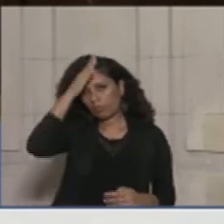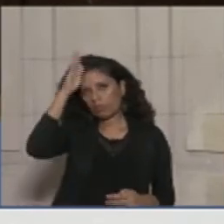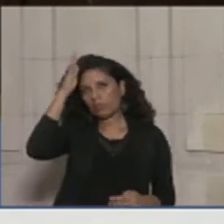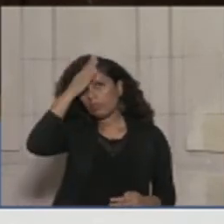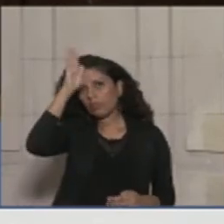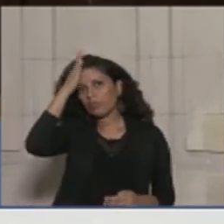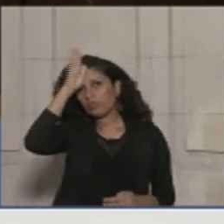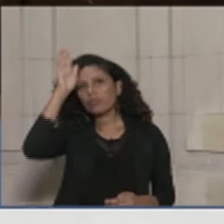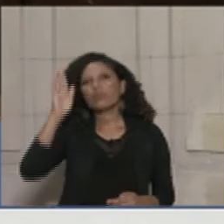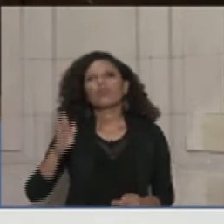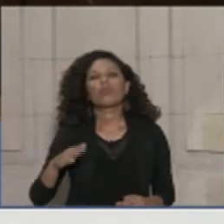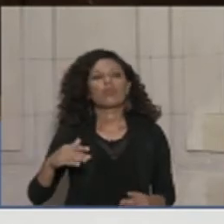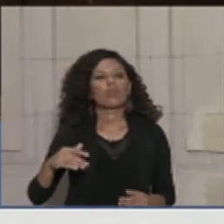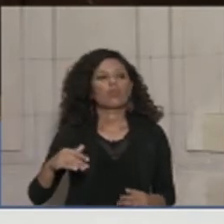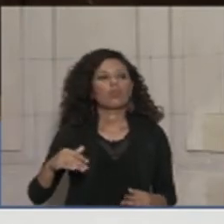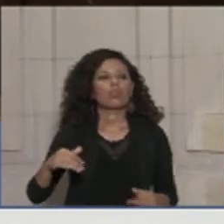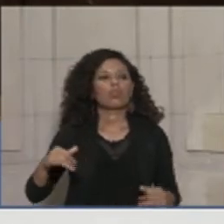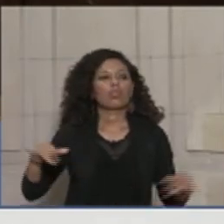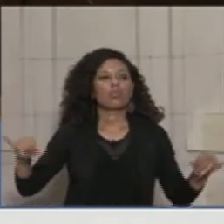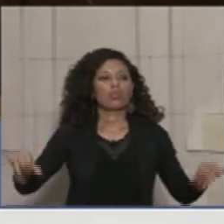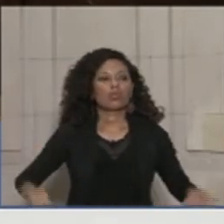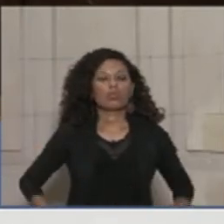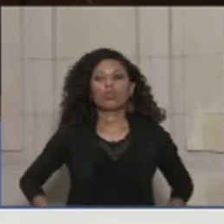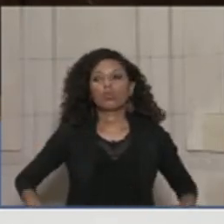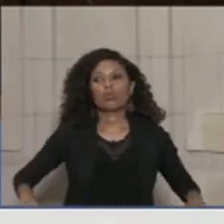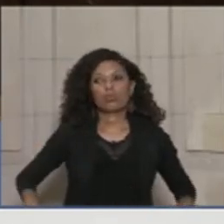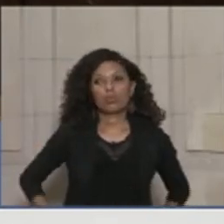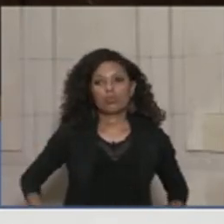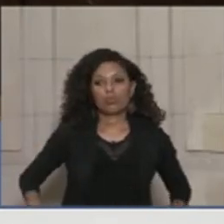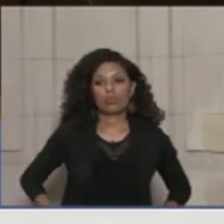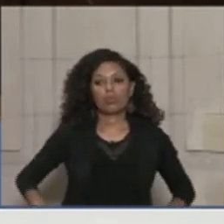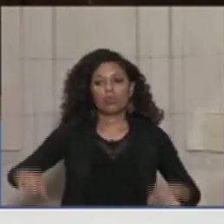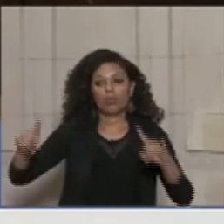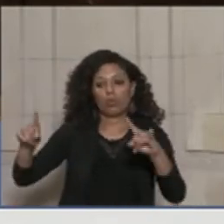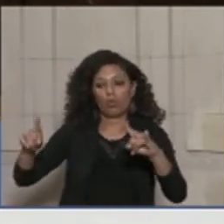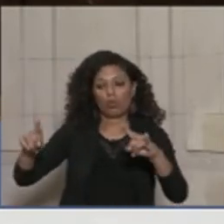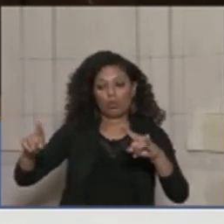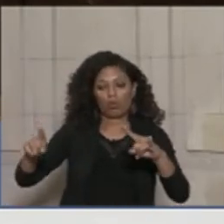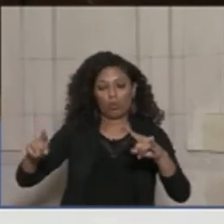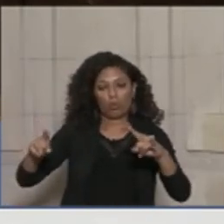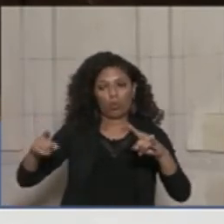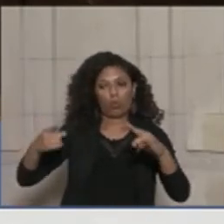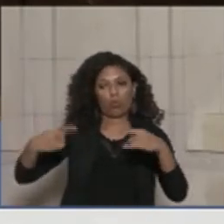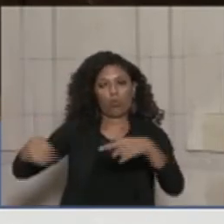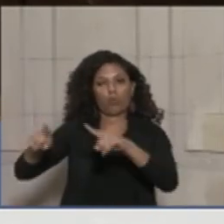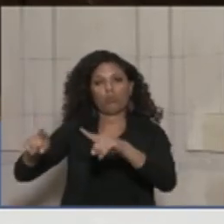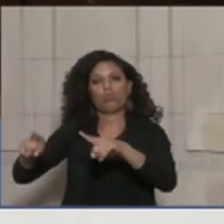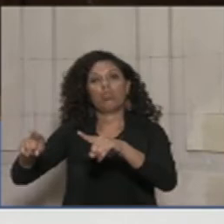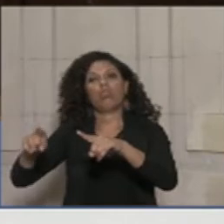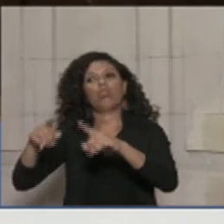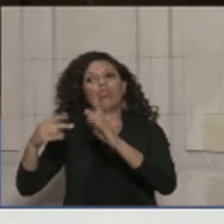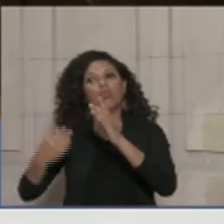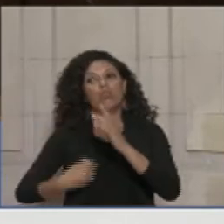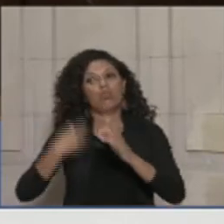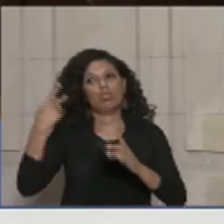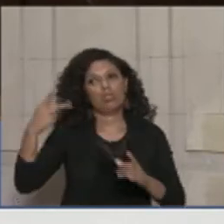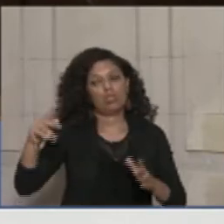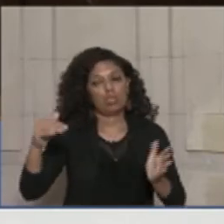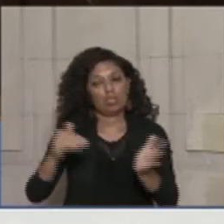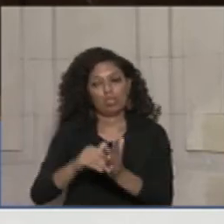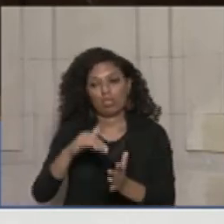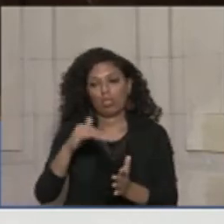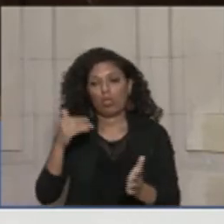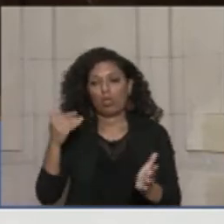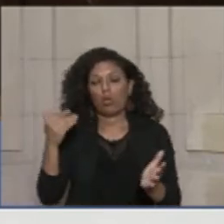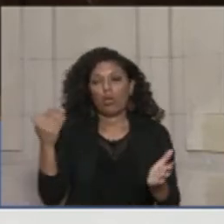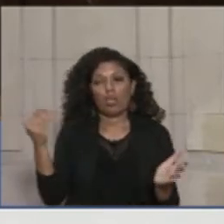Bolsonaro, sofreu um atentado contra a sua vida, um atentado político que até hoje não foi